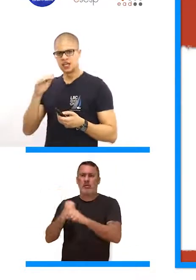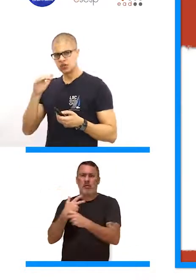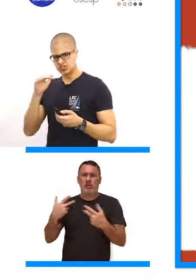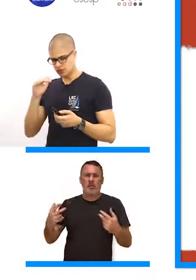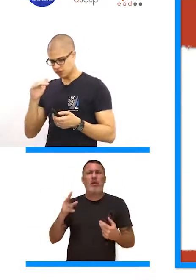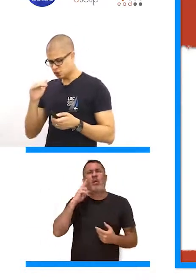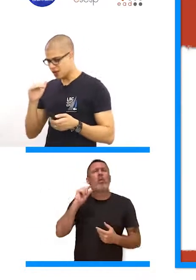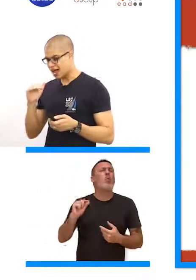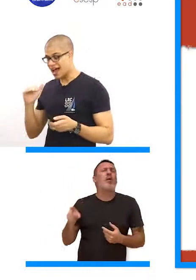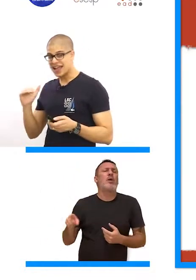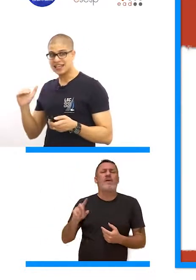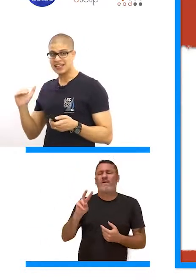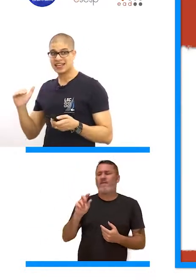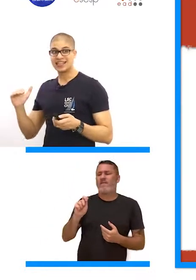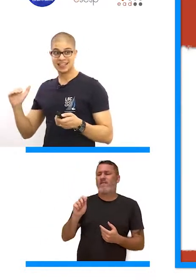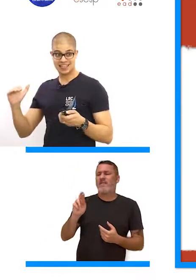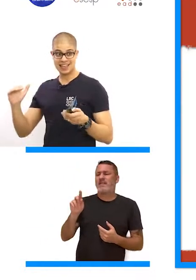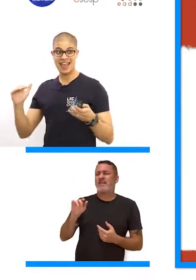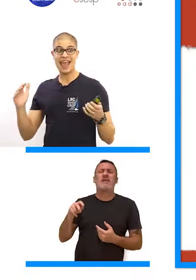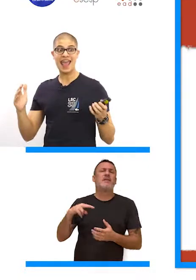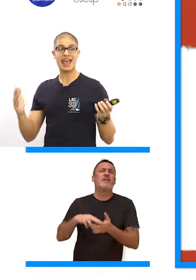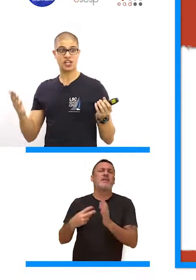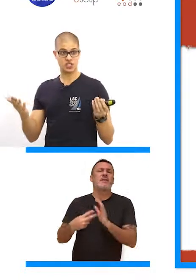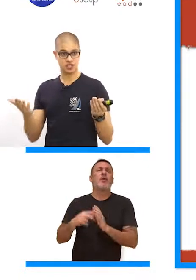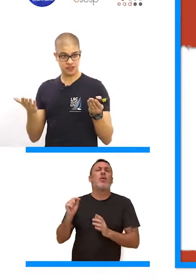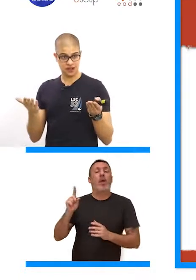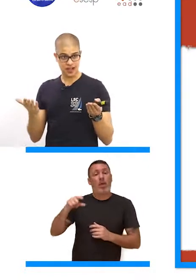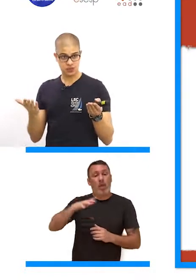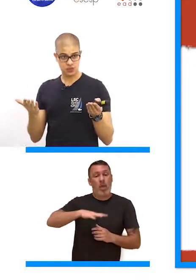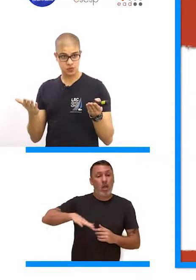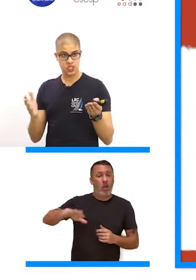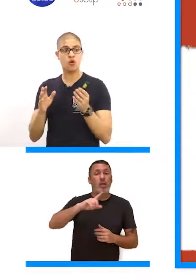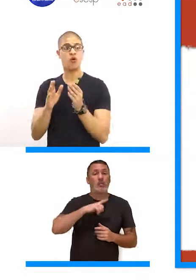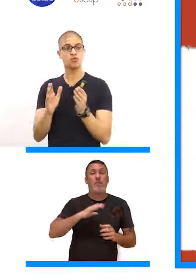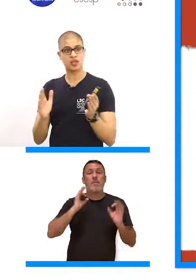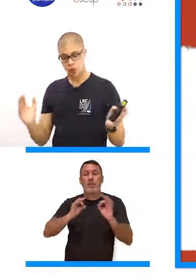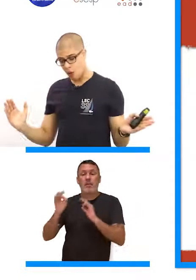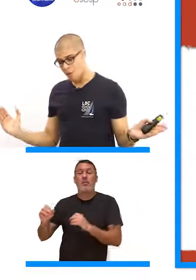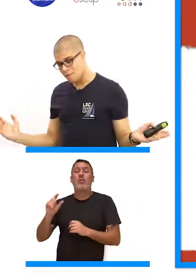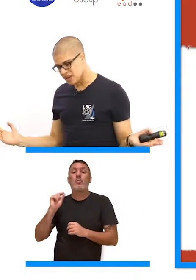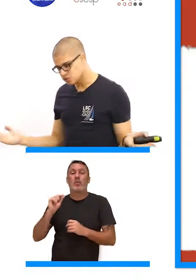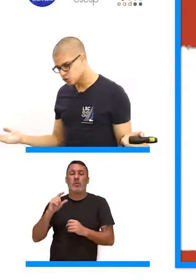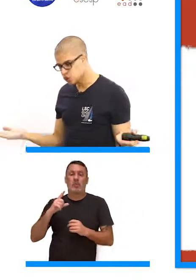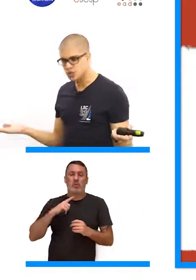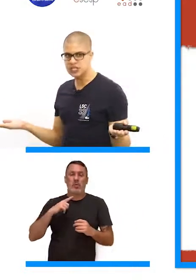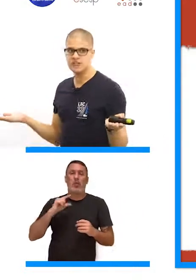várzea? Nós estamos falando de uma área que é, de fato, que conta com